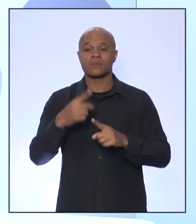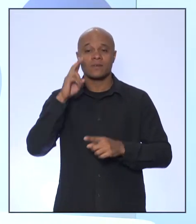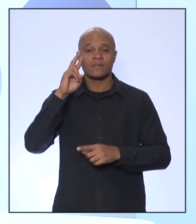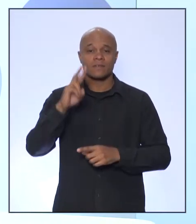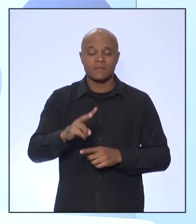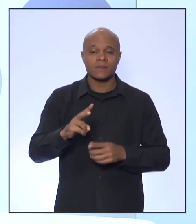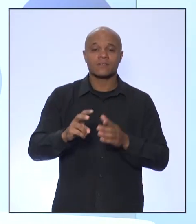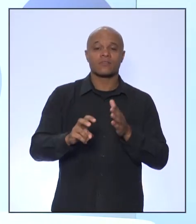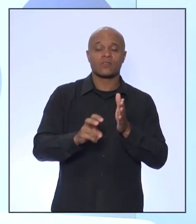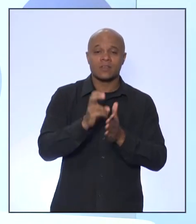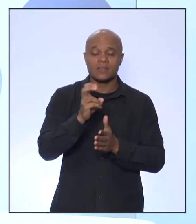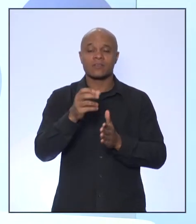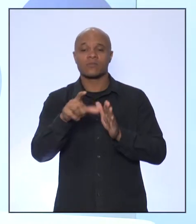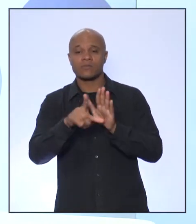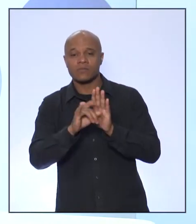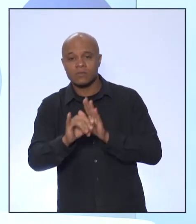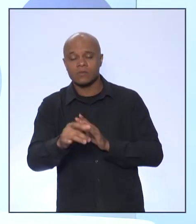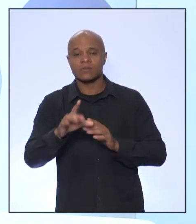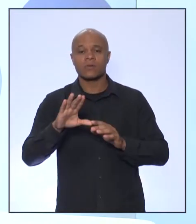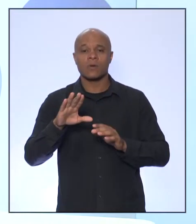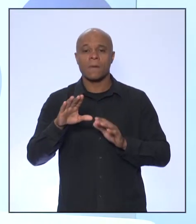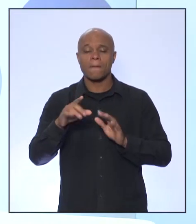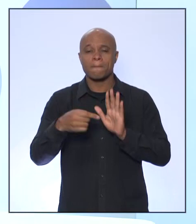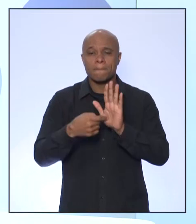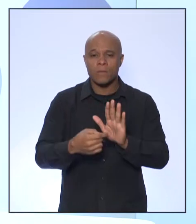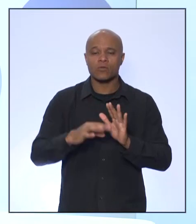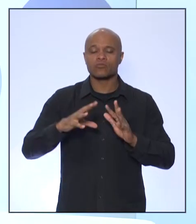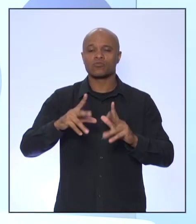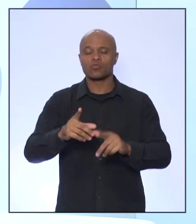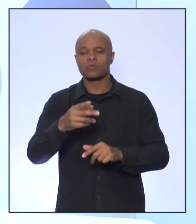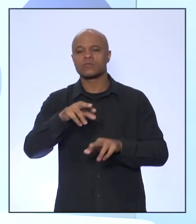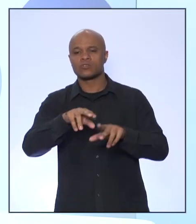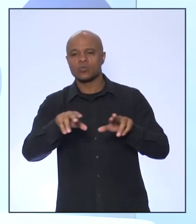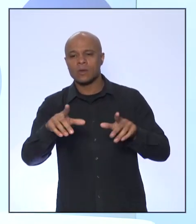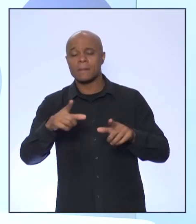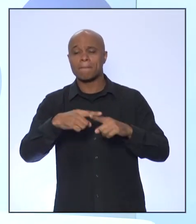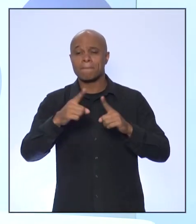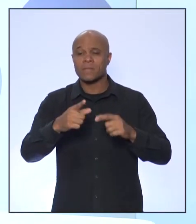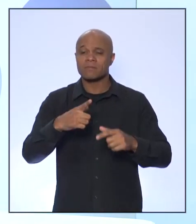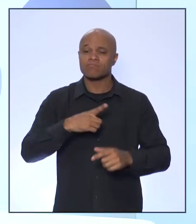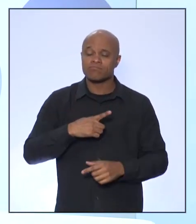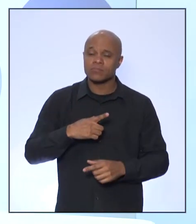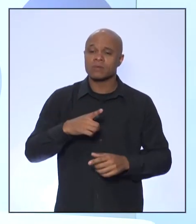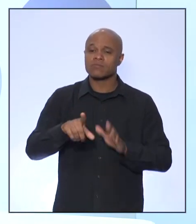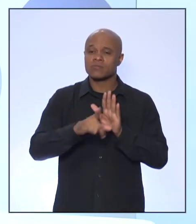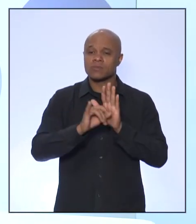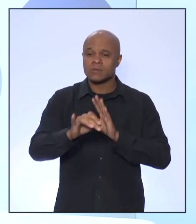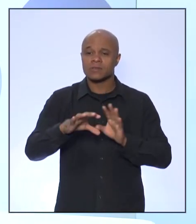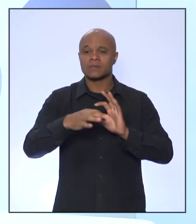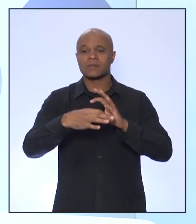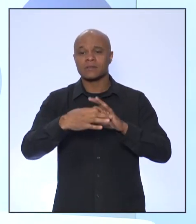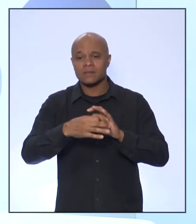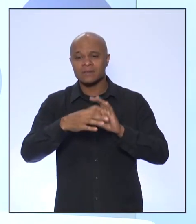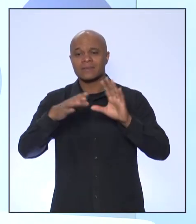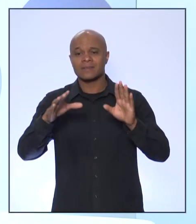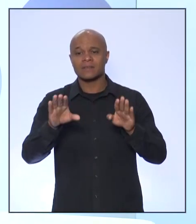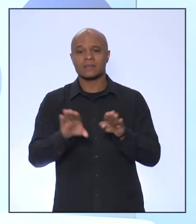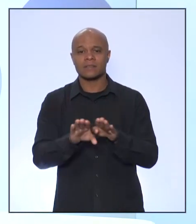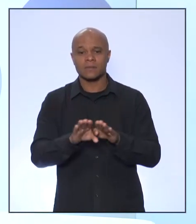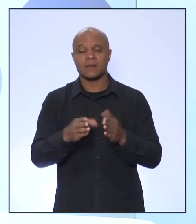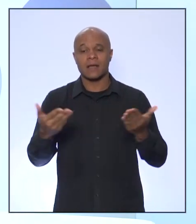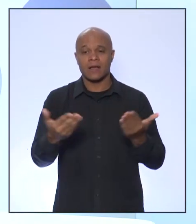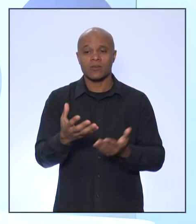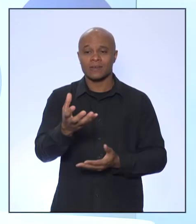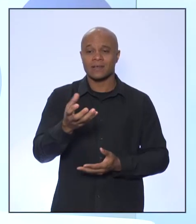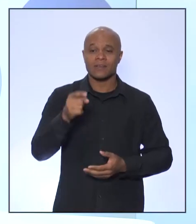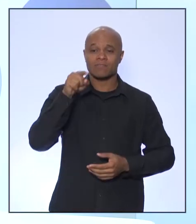5º artigo, ele diz que todos nós somos iguais e temos liberdades perante a lei. Eu vou deixar algo para vocês